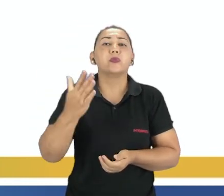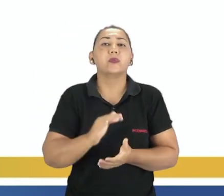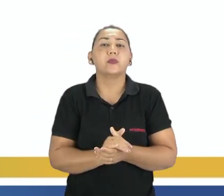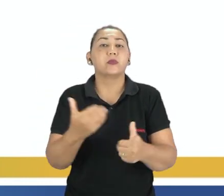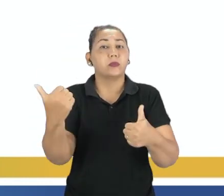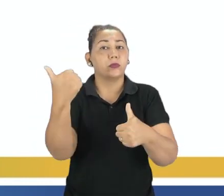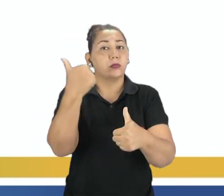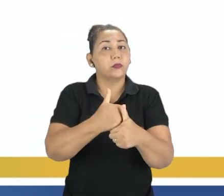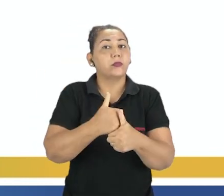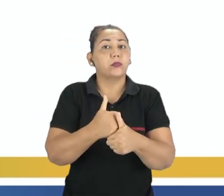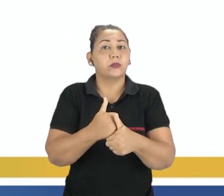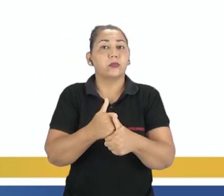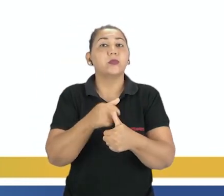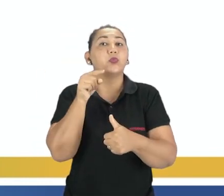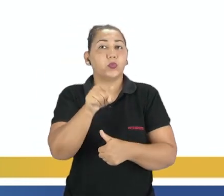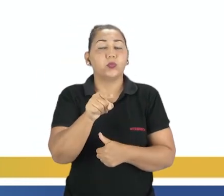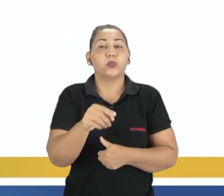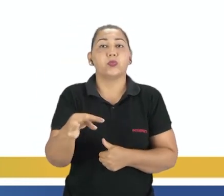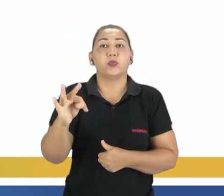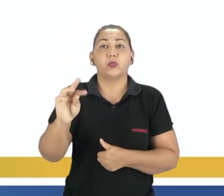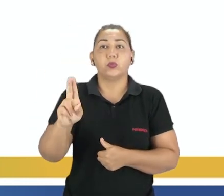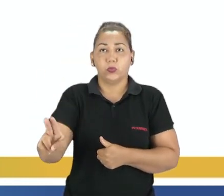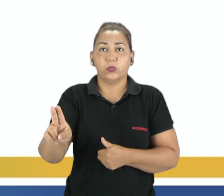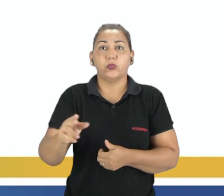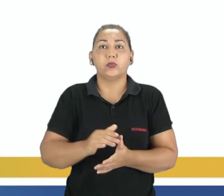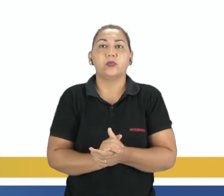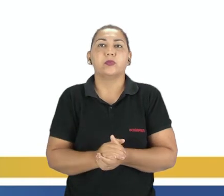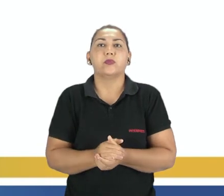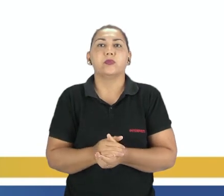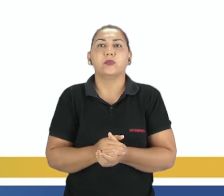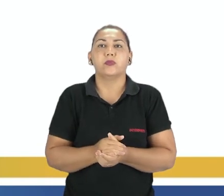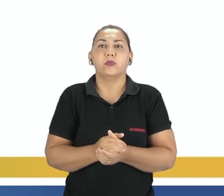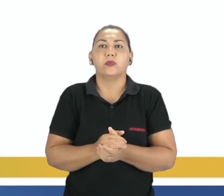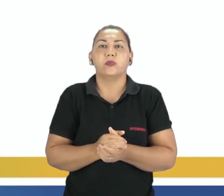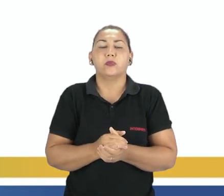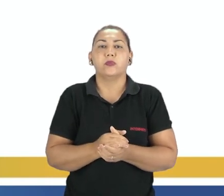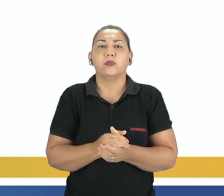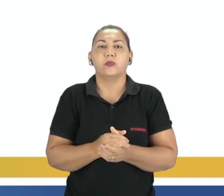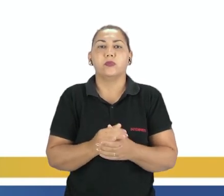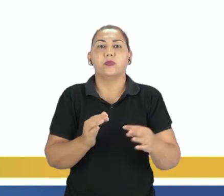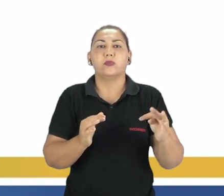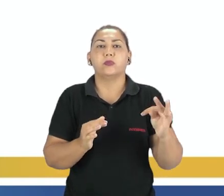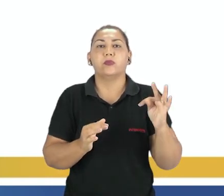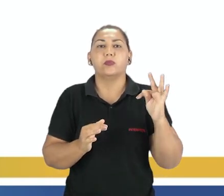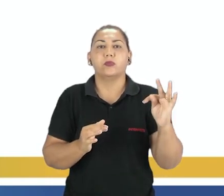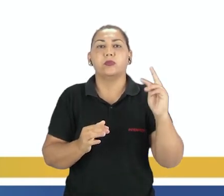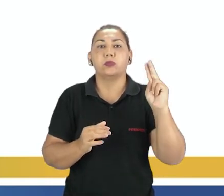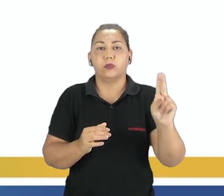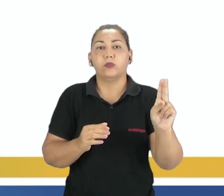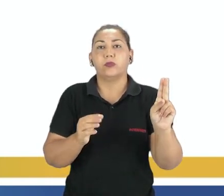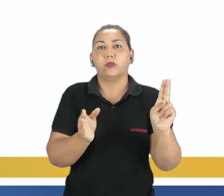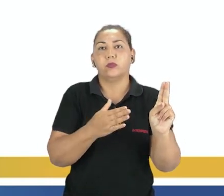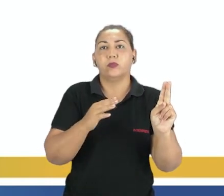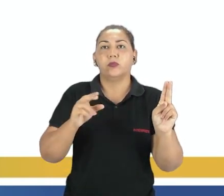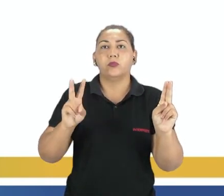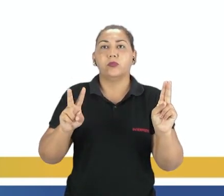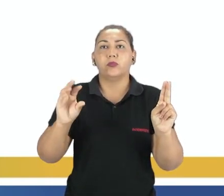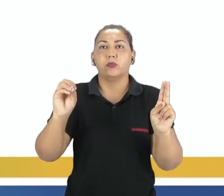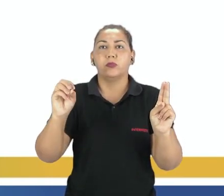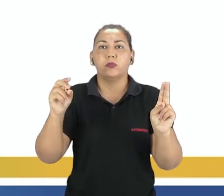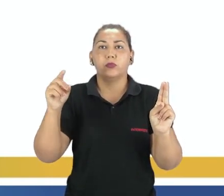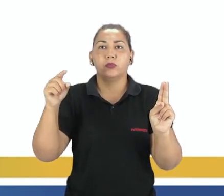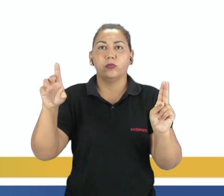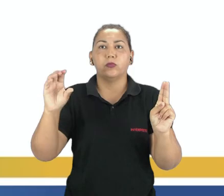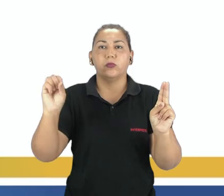e verificarmos como fica a concordância. Vós não sabeis o que aconteceu. Vejam que todas